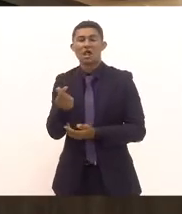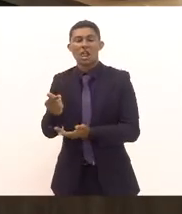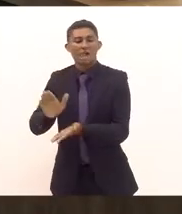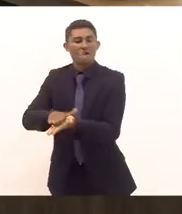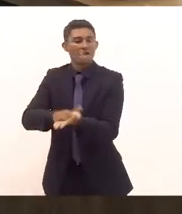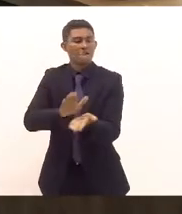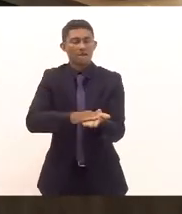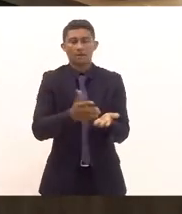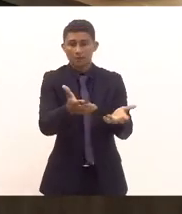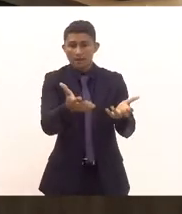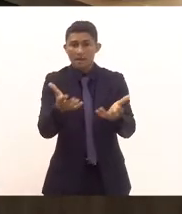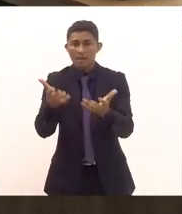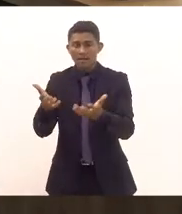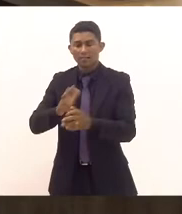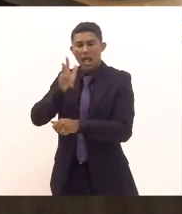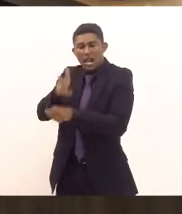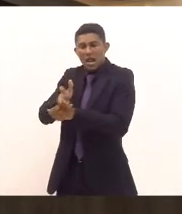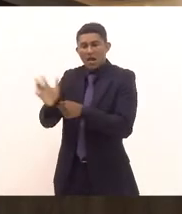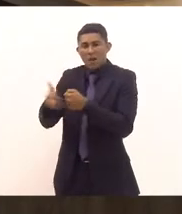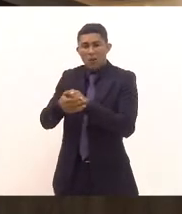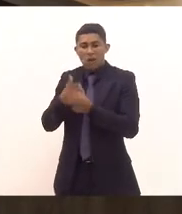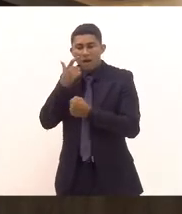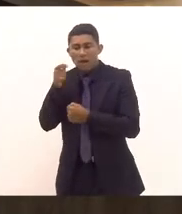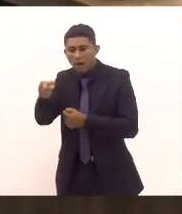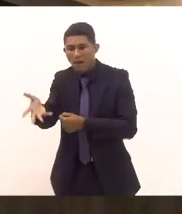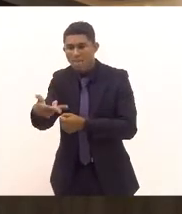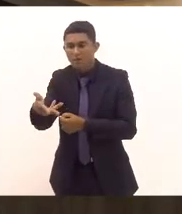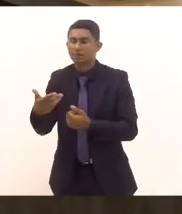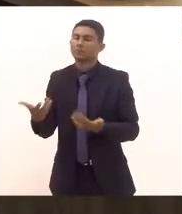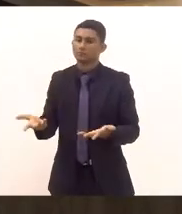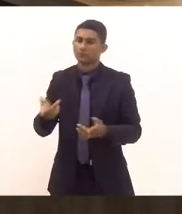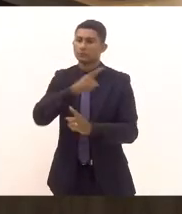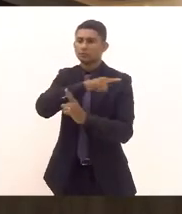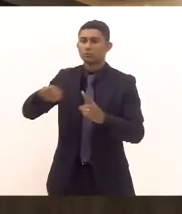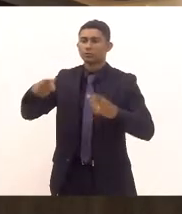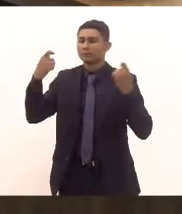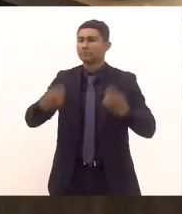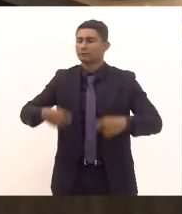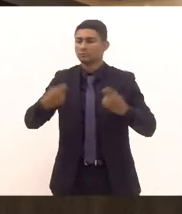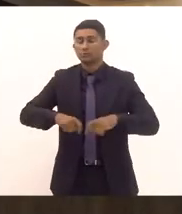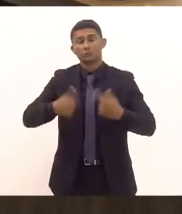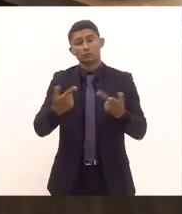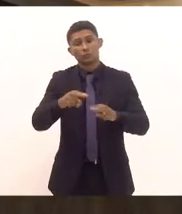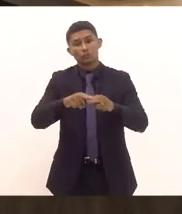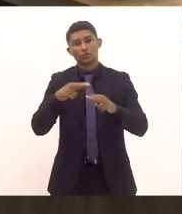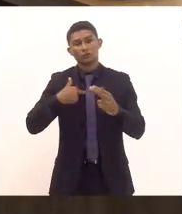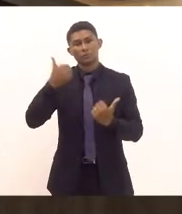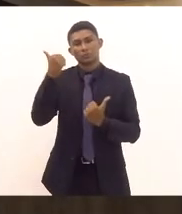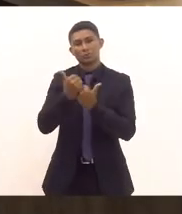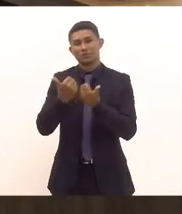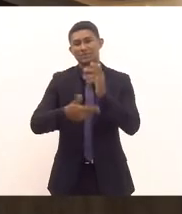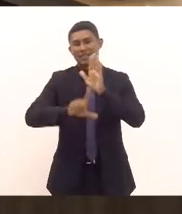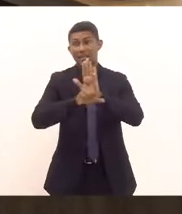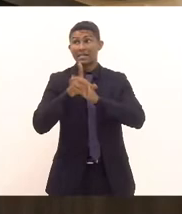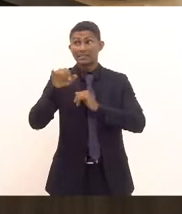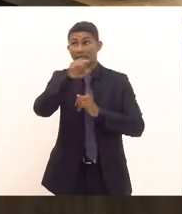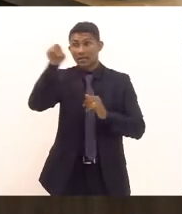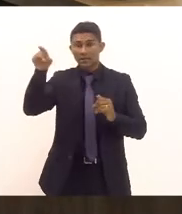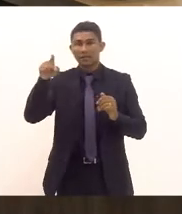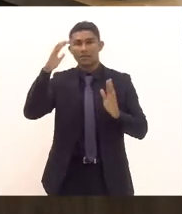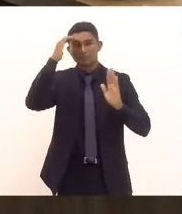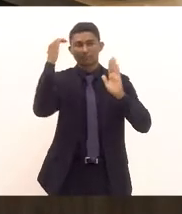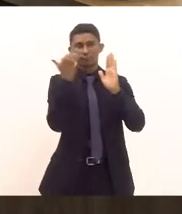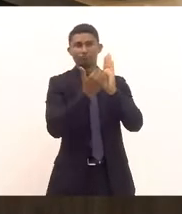mole escondendo já dá então também tem que foi vir por isso eu apoio essa lei se fosse o contrário de respeitar Se